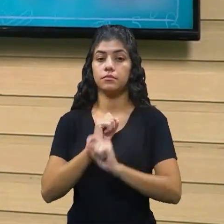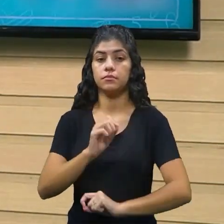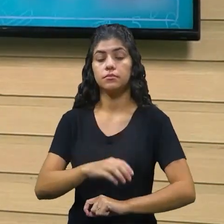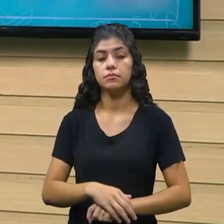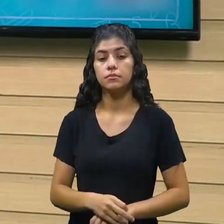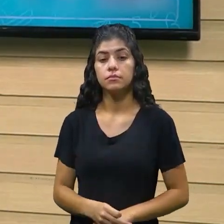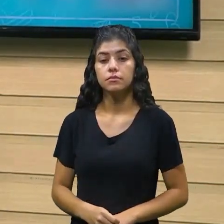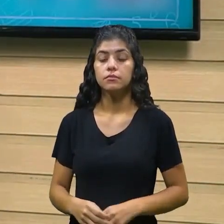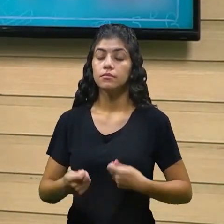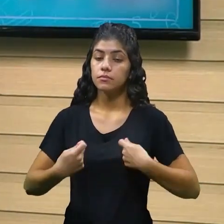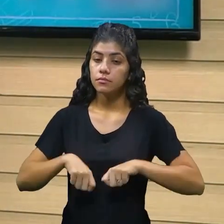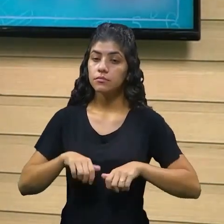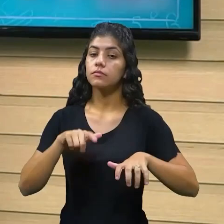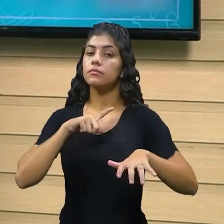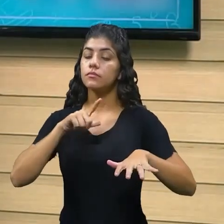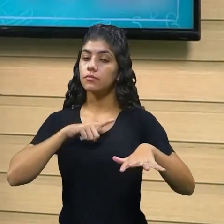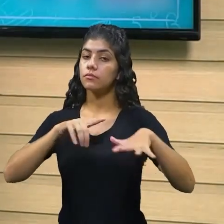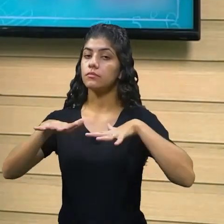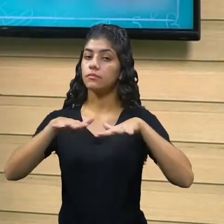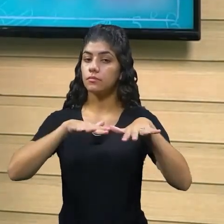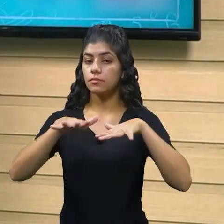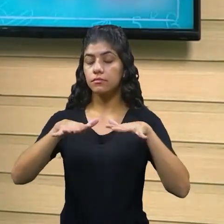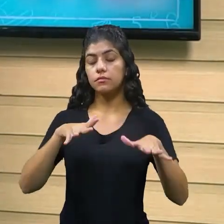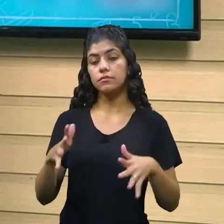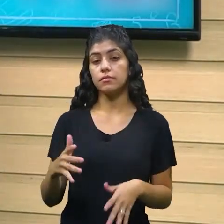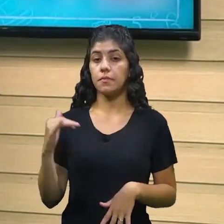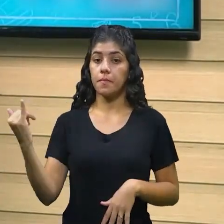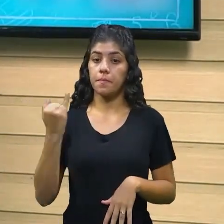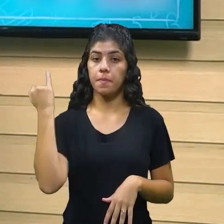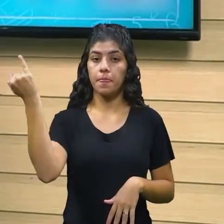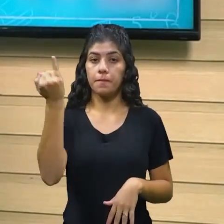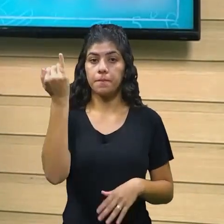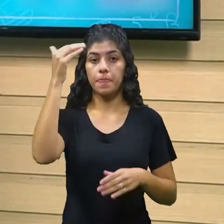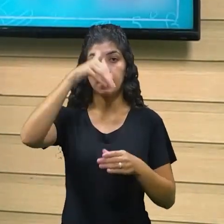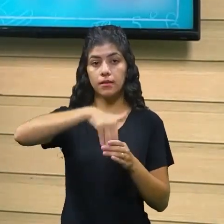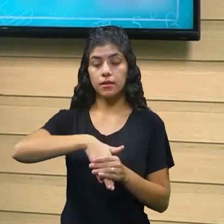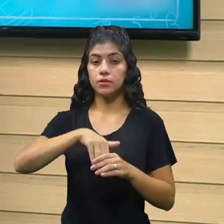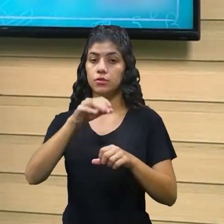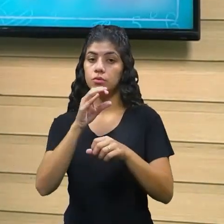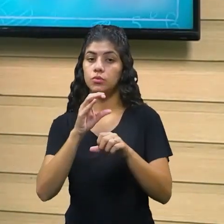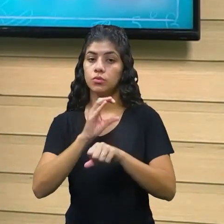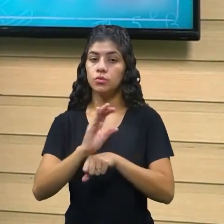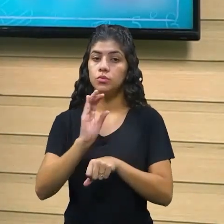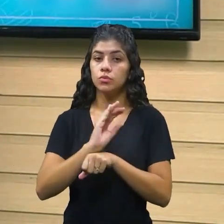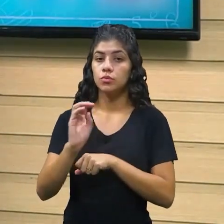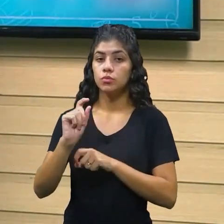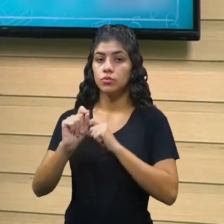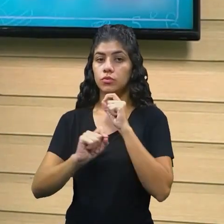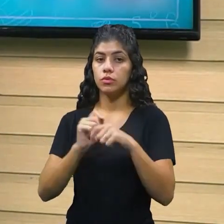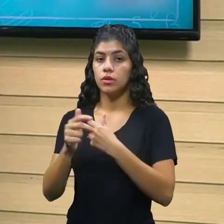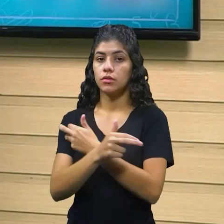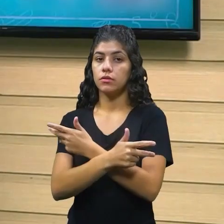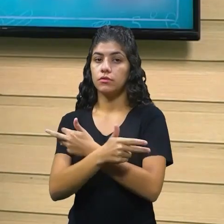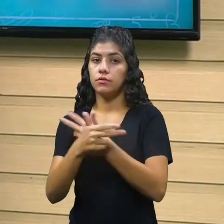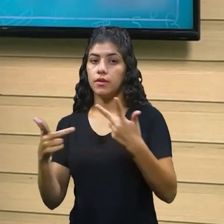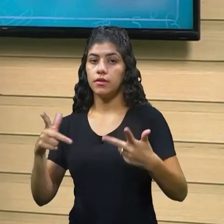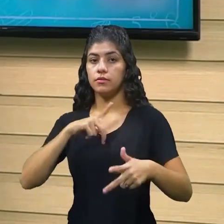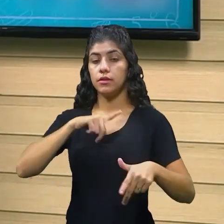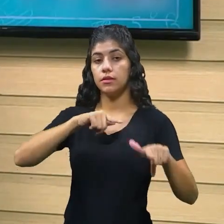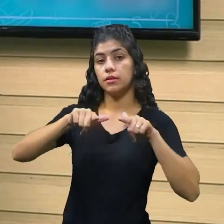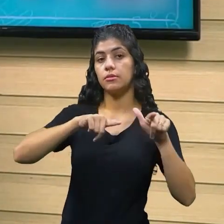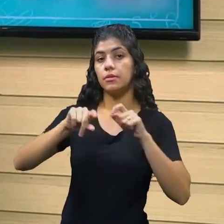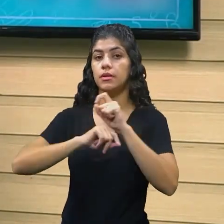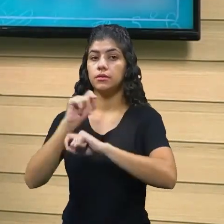que haja movimentação. Isso é extremamente importante dentro do curso de eletromecânica, porque a maioria das máquinas que a gente trabalha